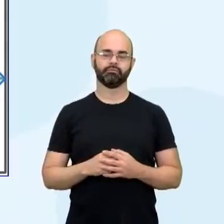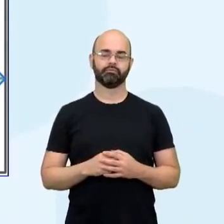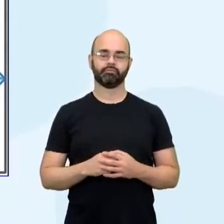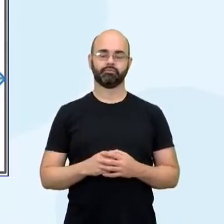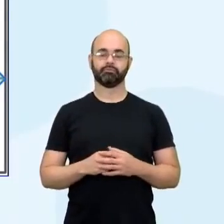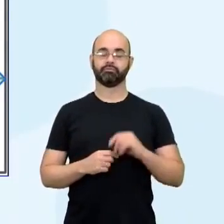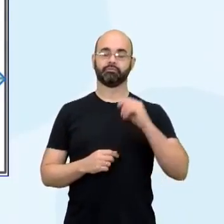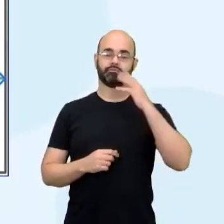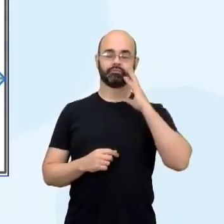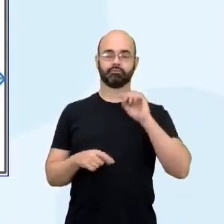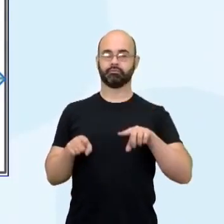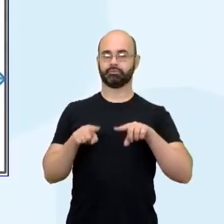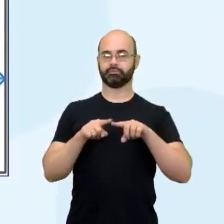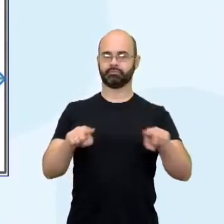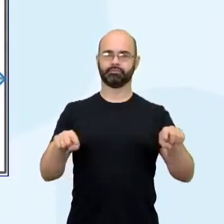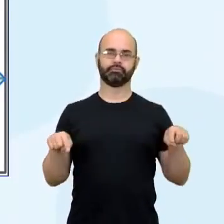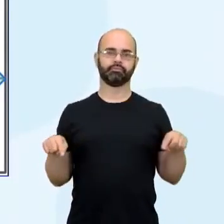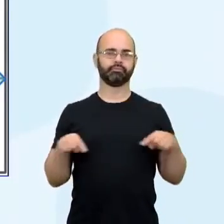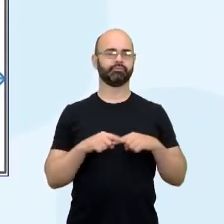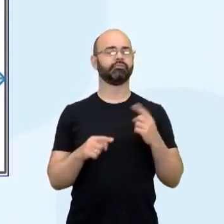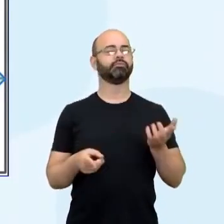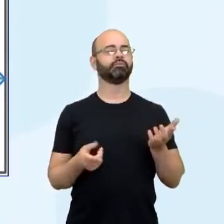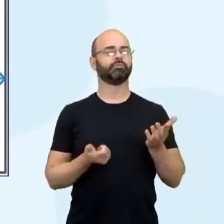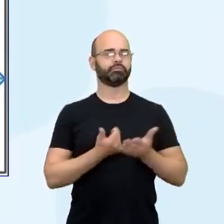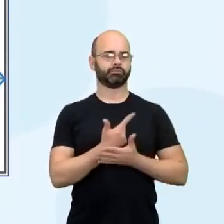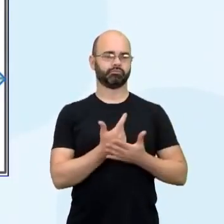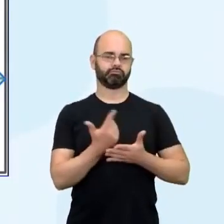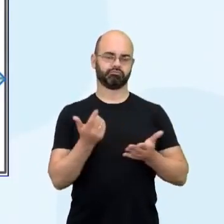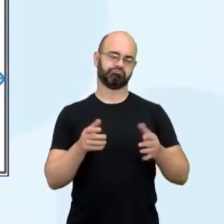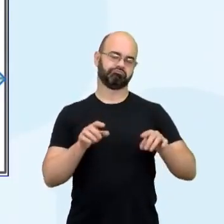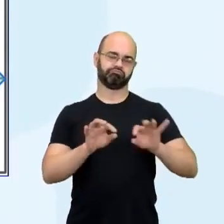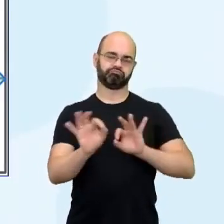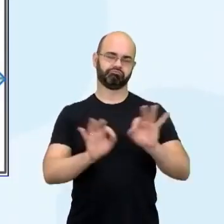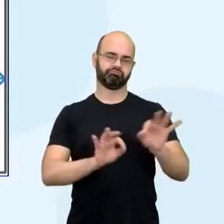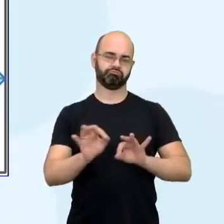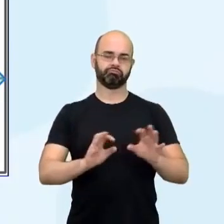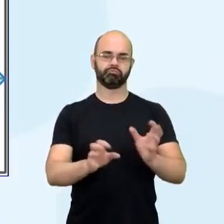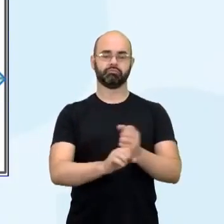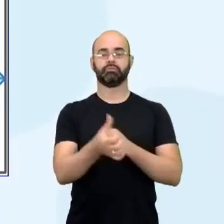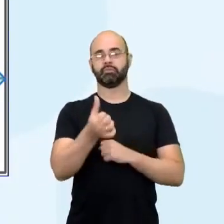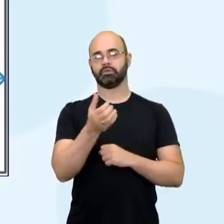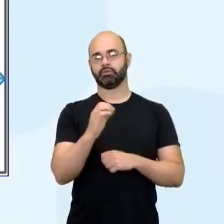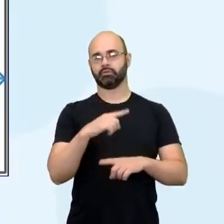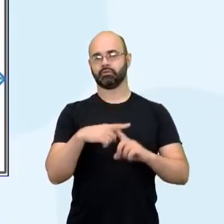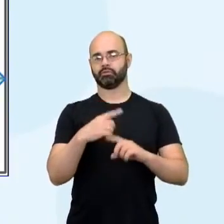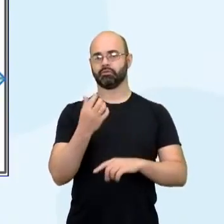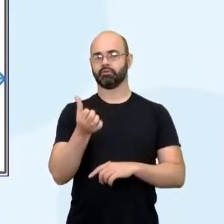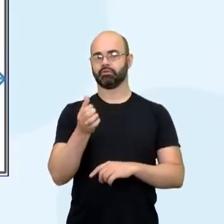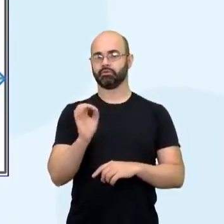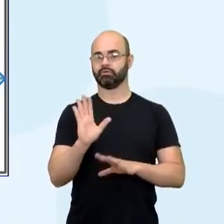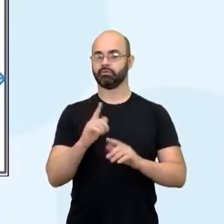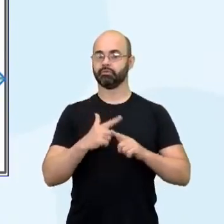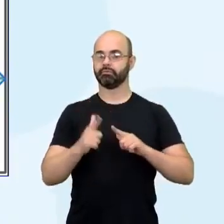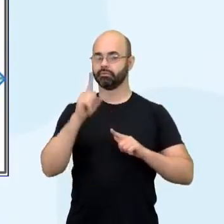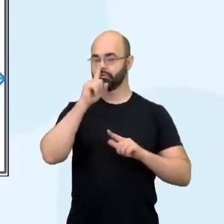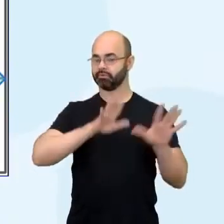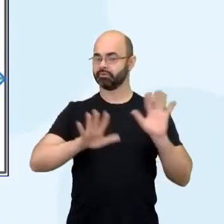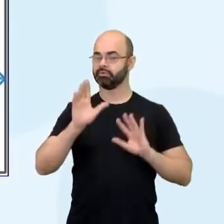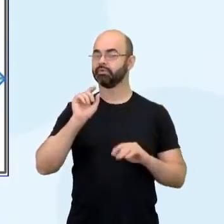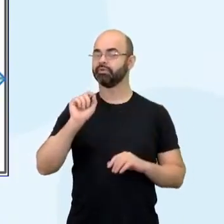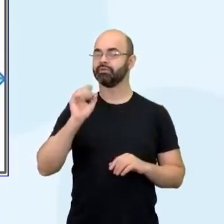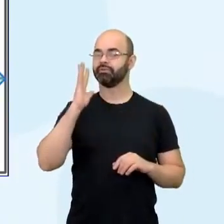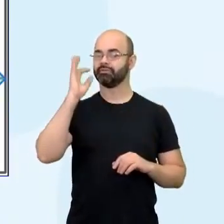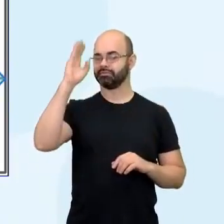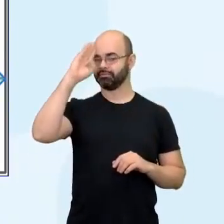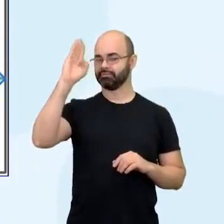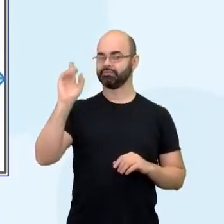comprou pisos, cada peça tem quanto? 60 centímetros por 60 centímetros. Aí a gente tem um agravante. Qual é o agravante? Olha